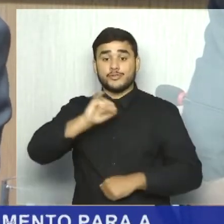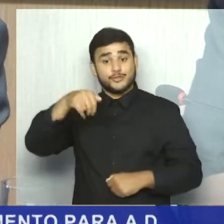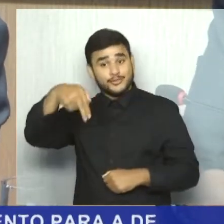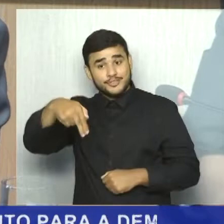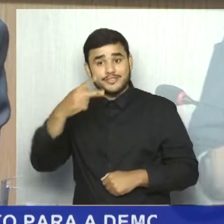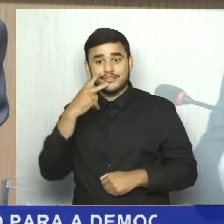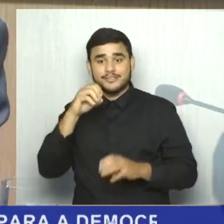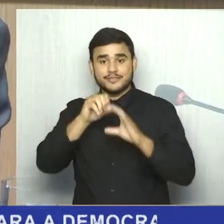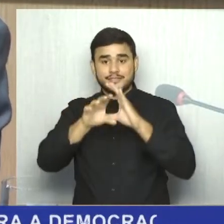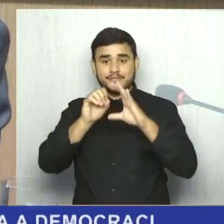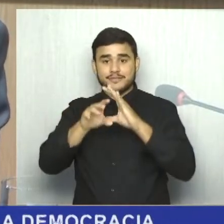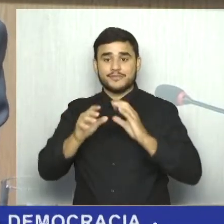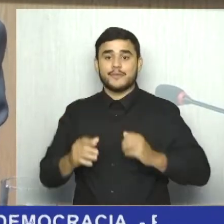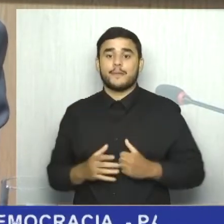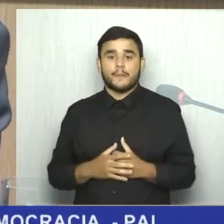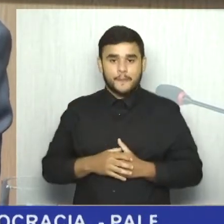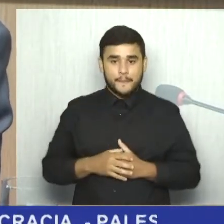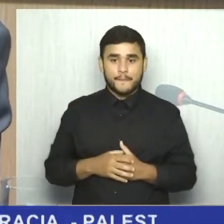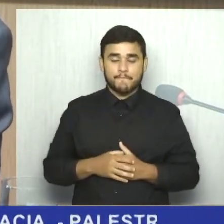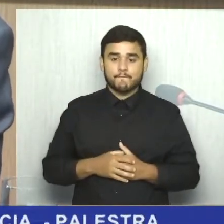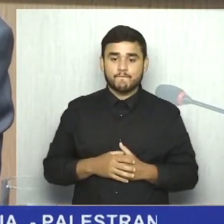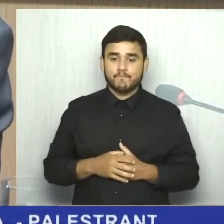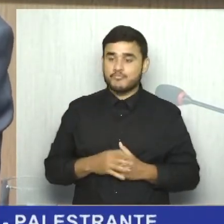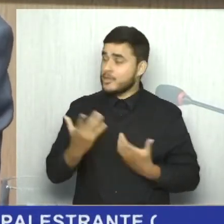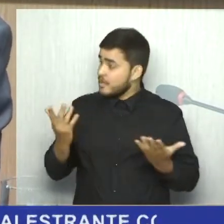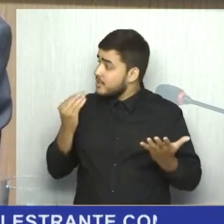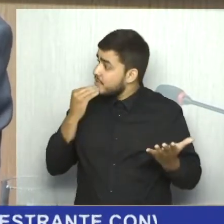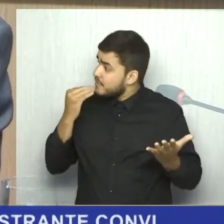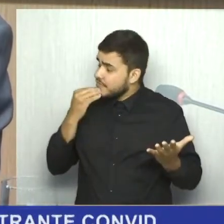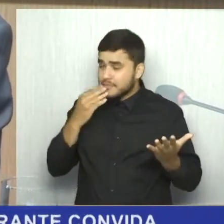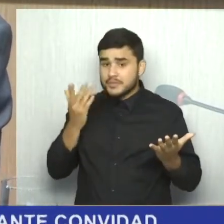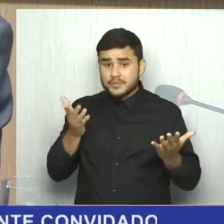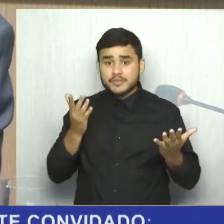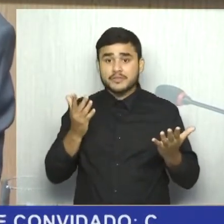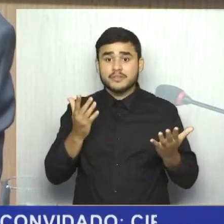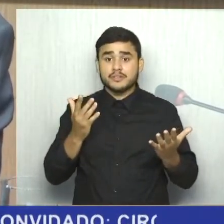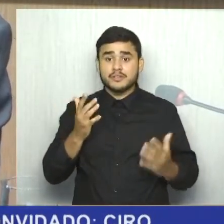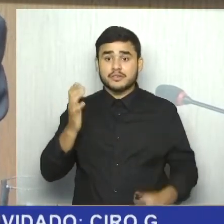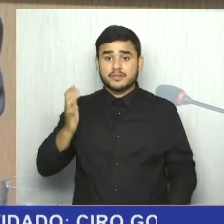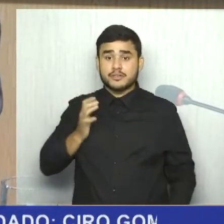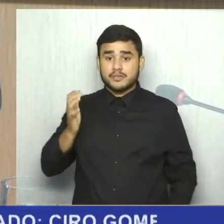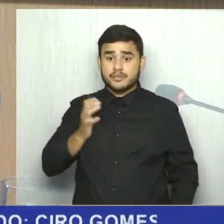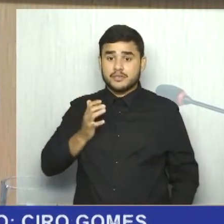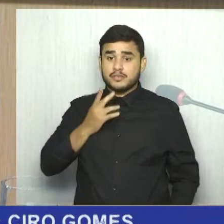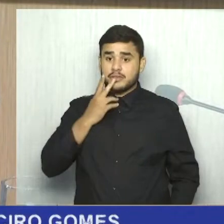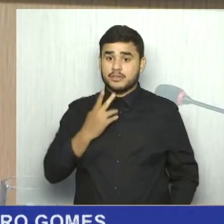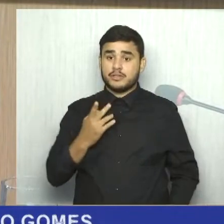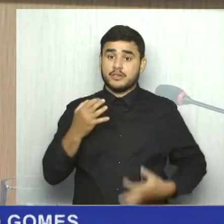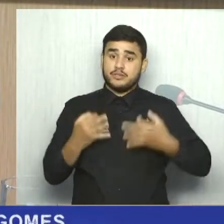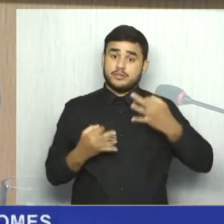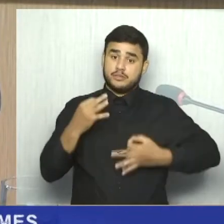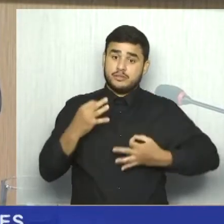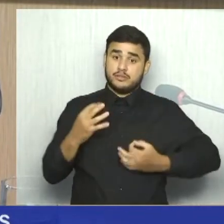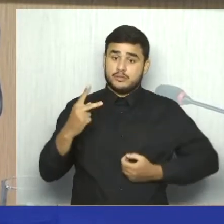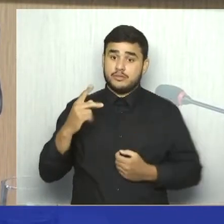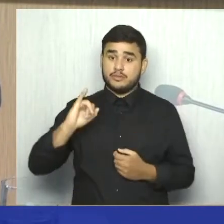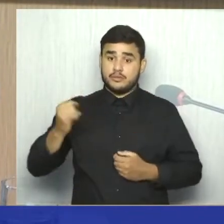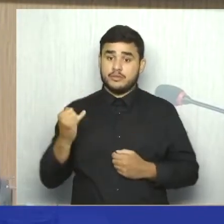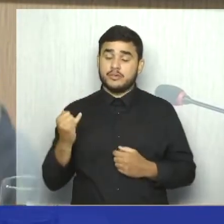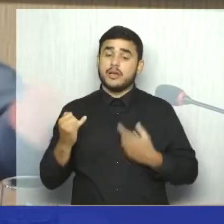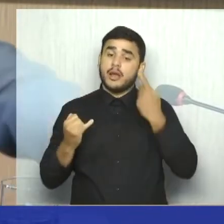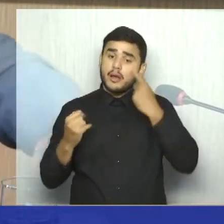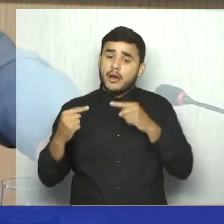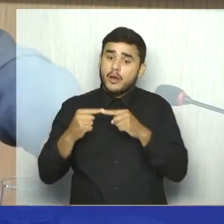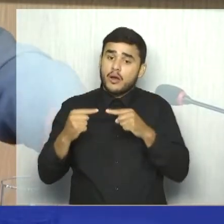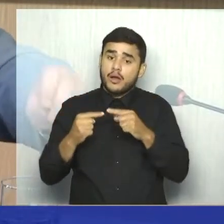etc. Não é não, Maurinho? Que ainda foge na PJ. Paga só 15%.